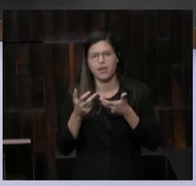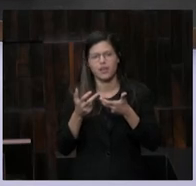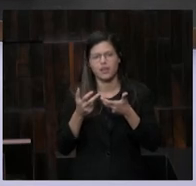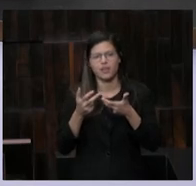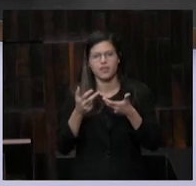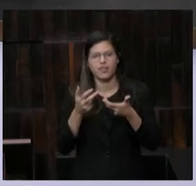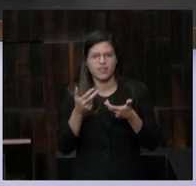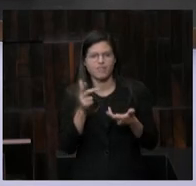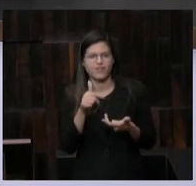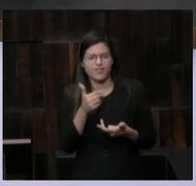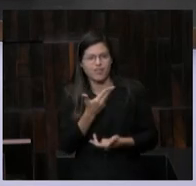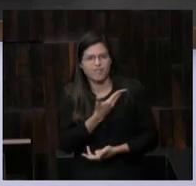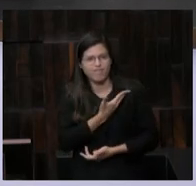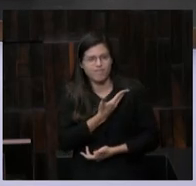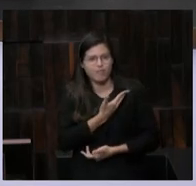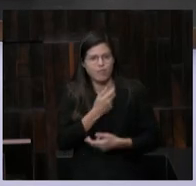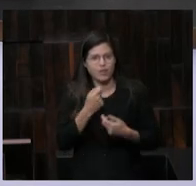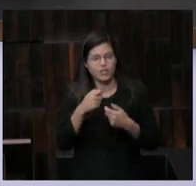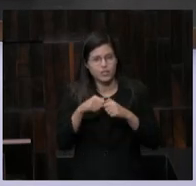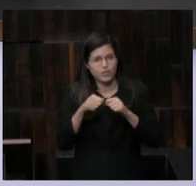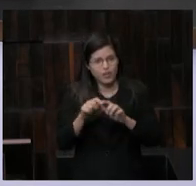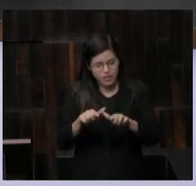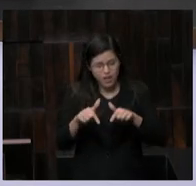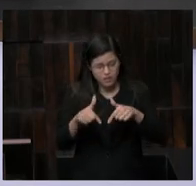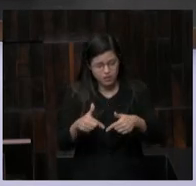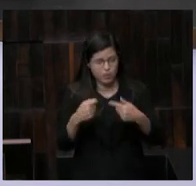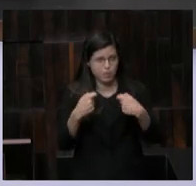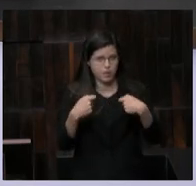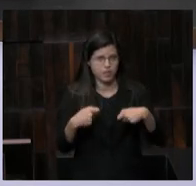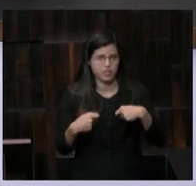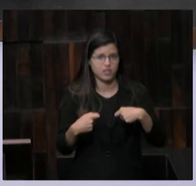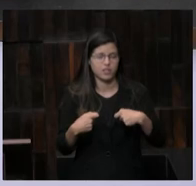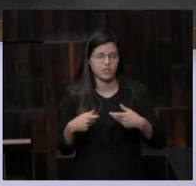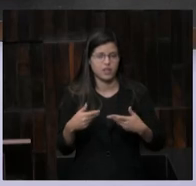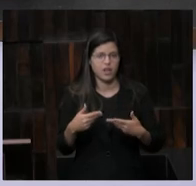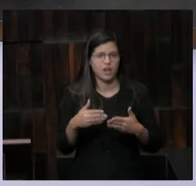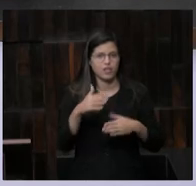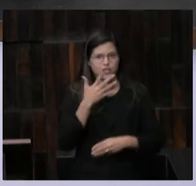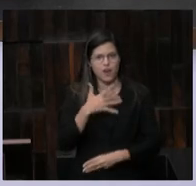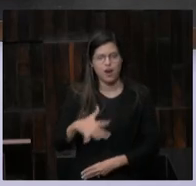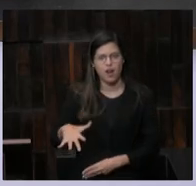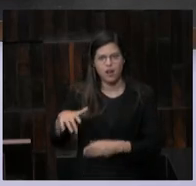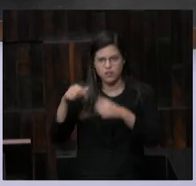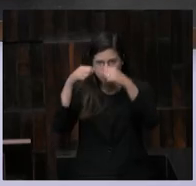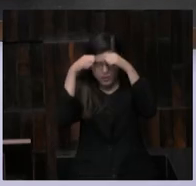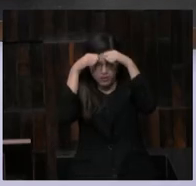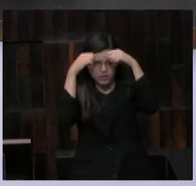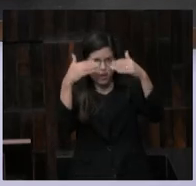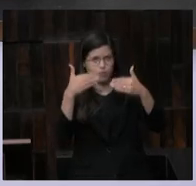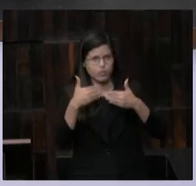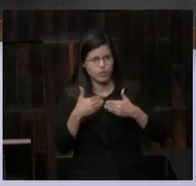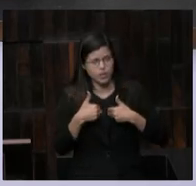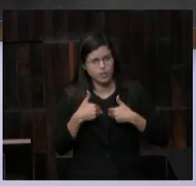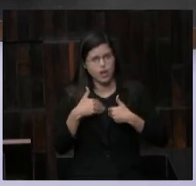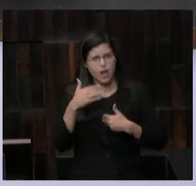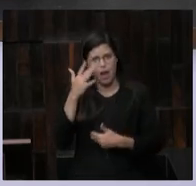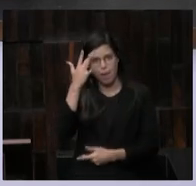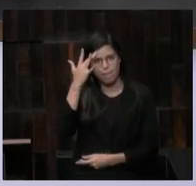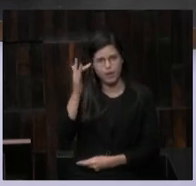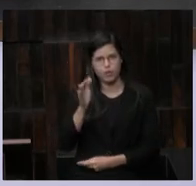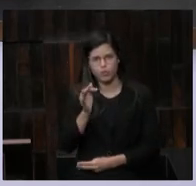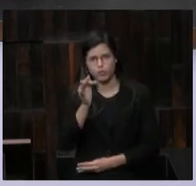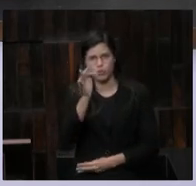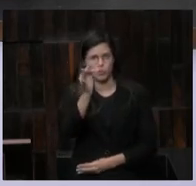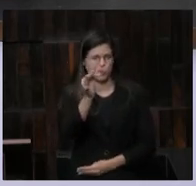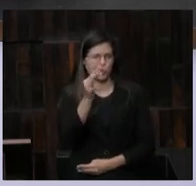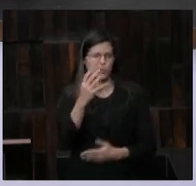feito. As crianças hoje autistas serão os cidadãos da manhã, e a gente precisa realmente estar